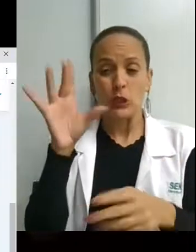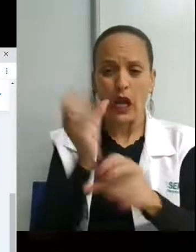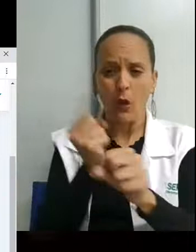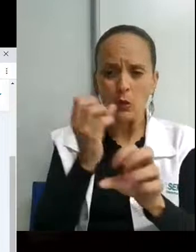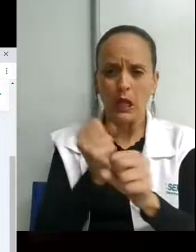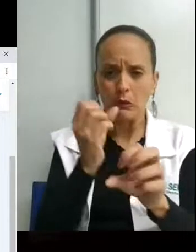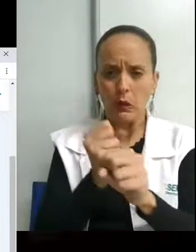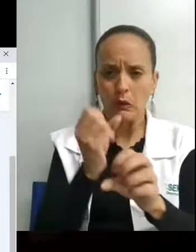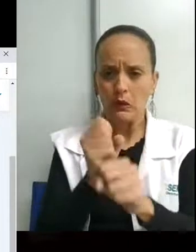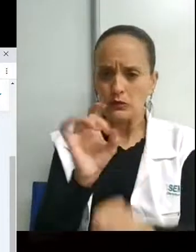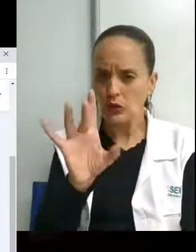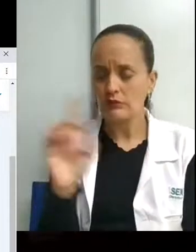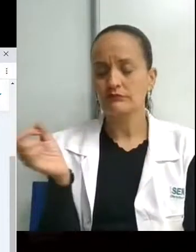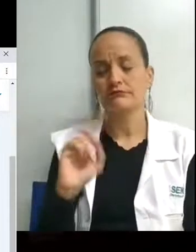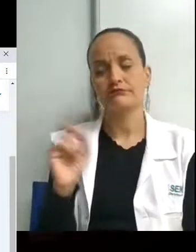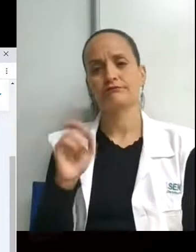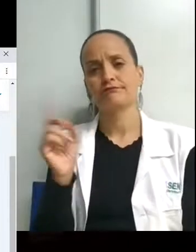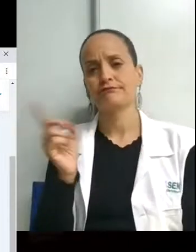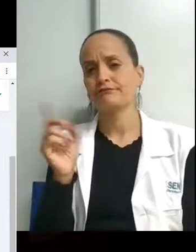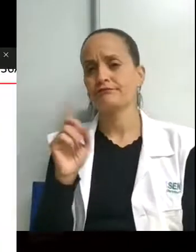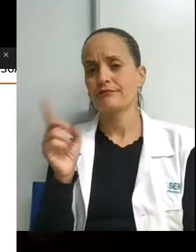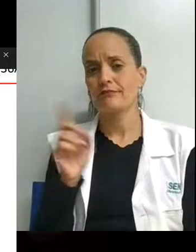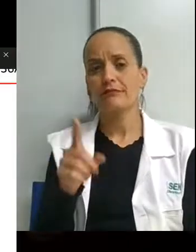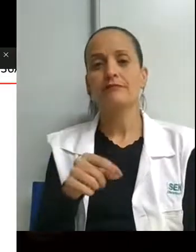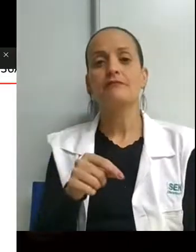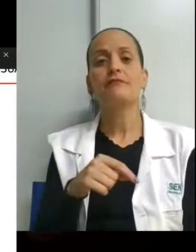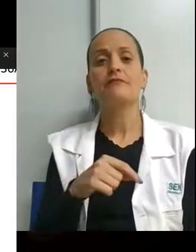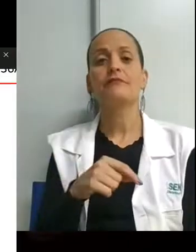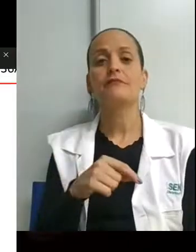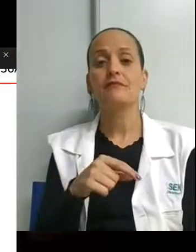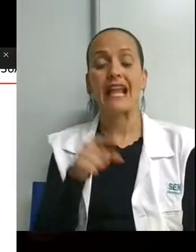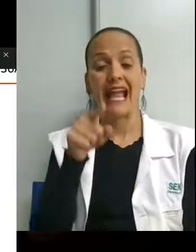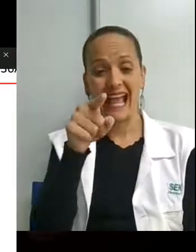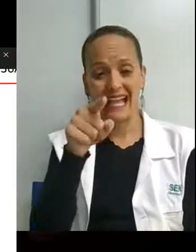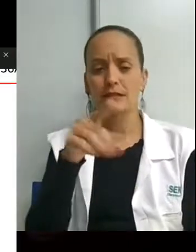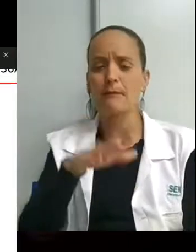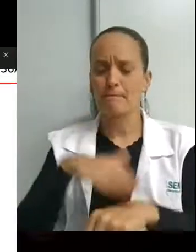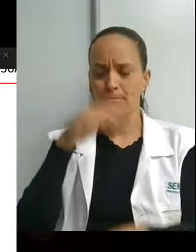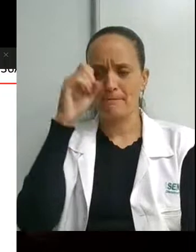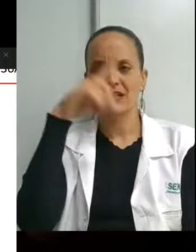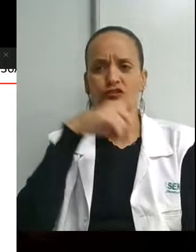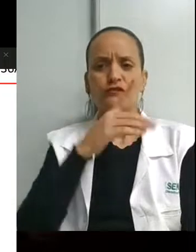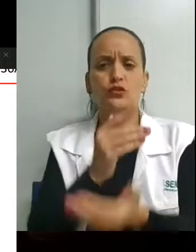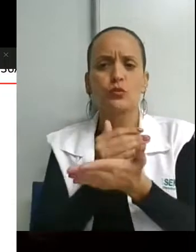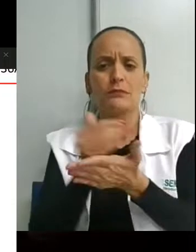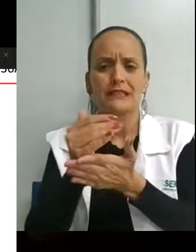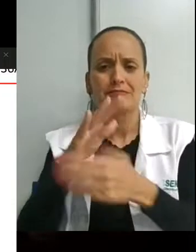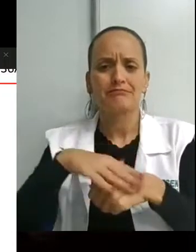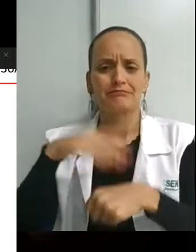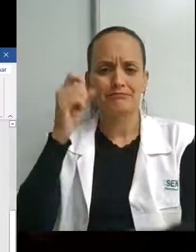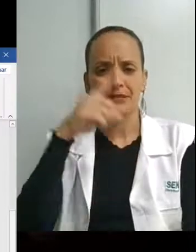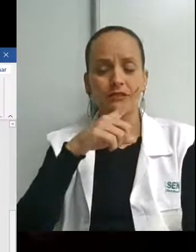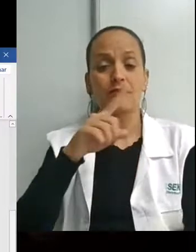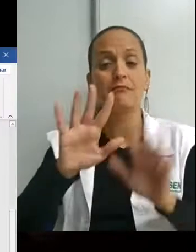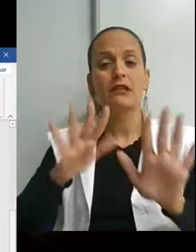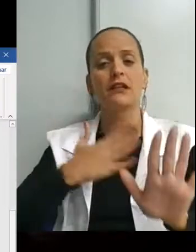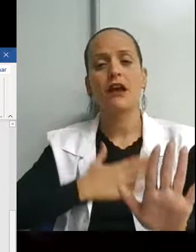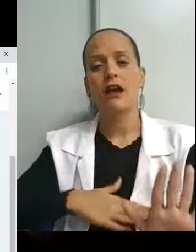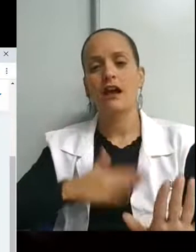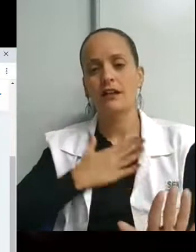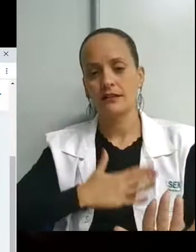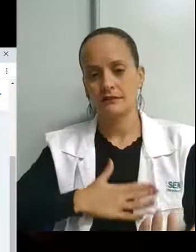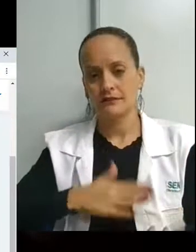Aqui só tende a facilitar. A parte mais difícil aqui do curso é justamente essa inicial, né? Depois agora só fica tranquilo, né? Mostrar aqui para